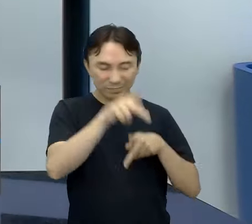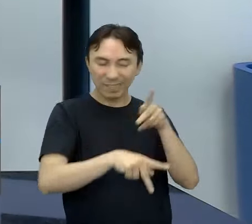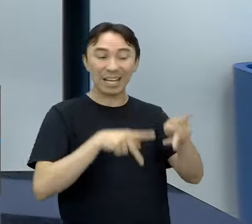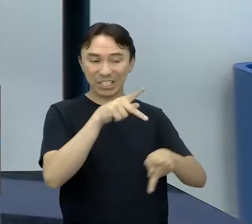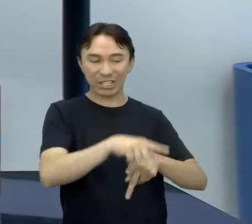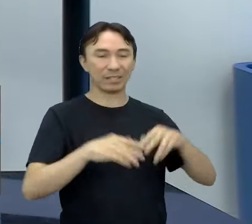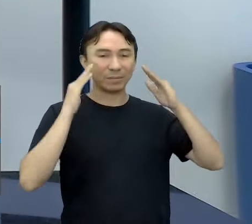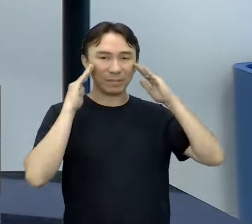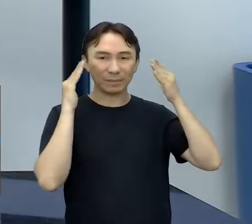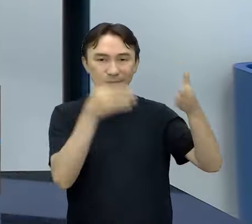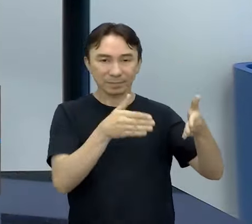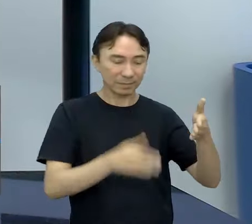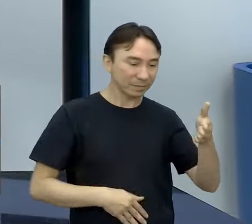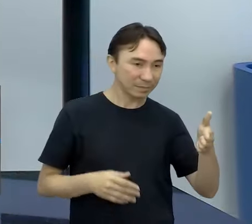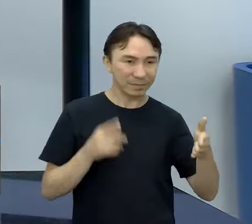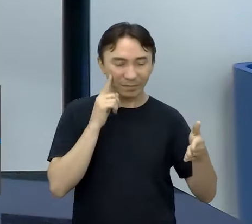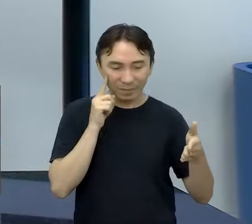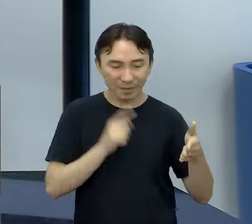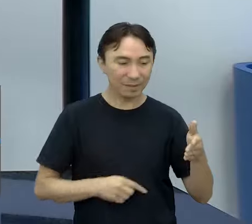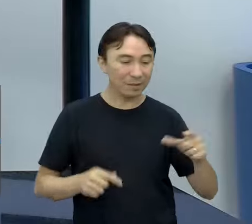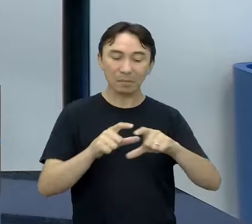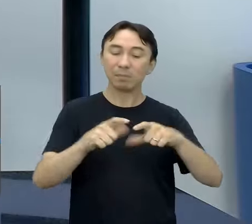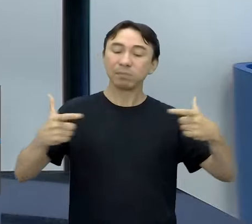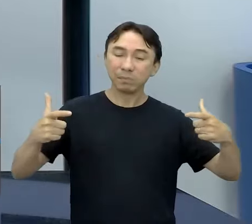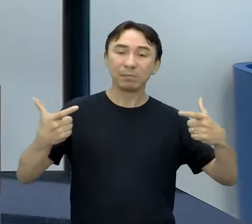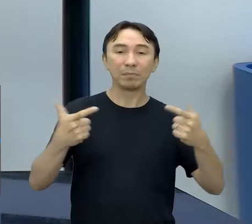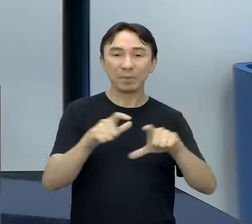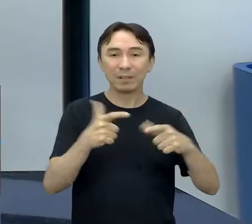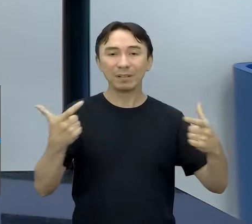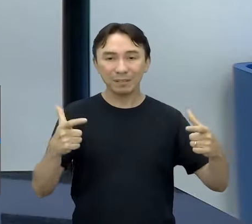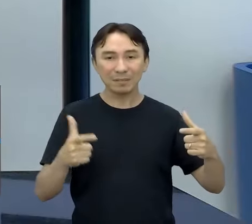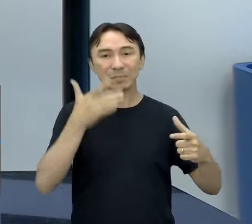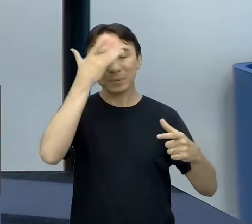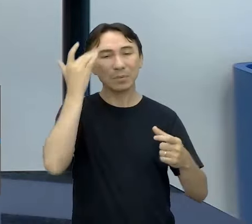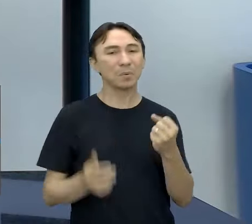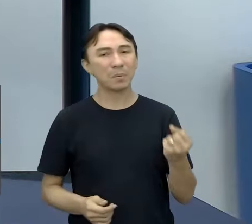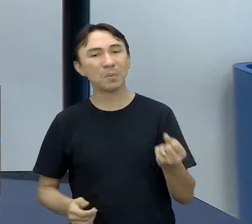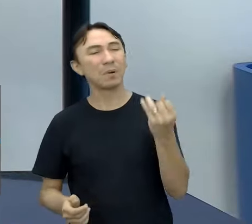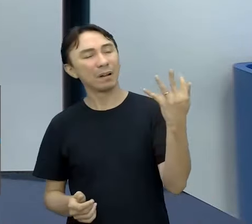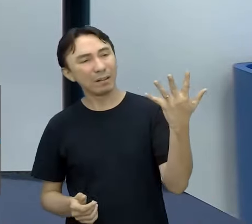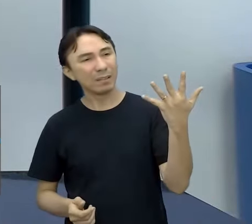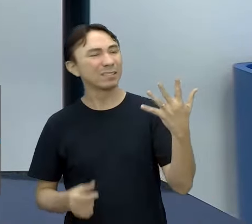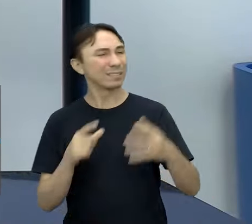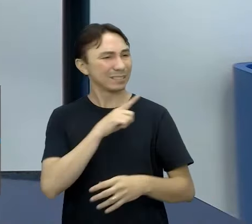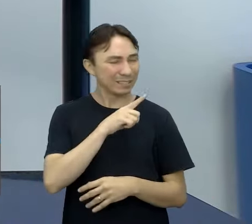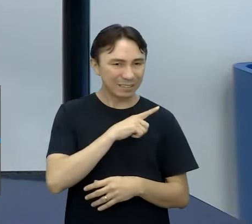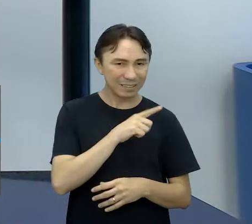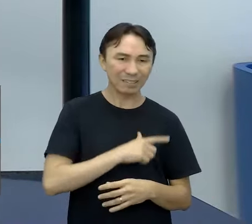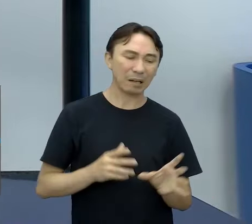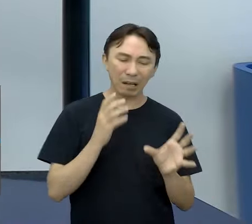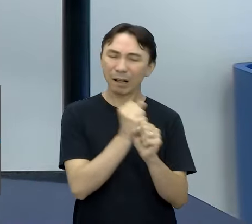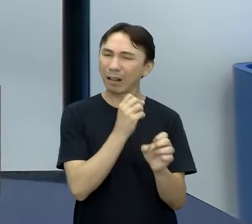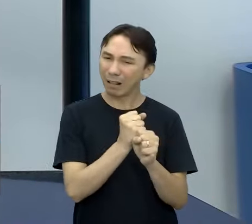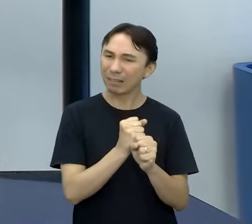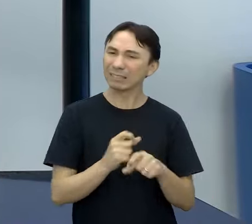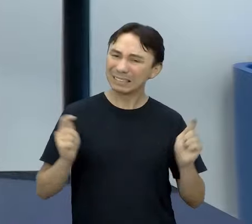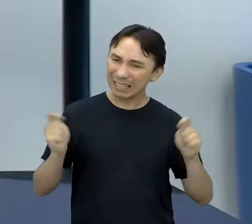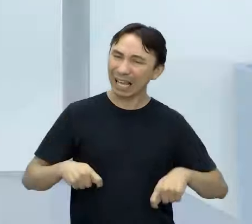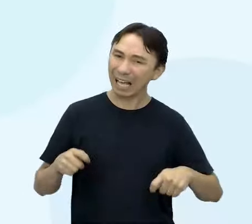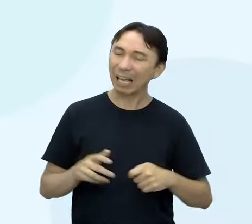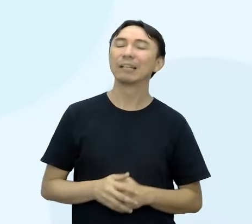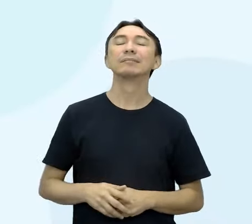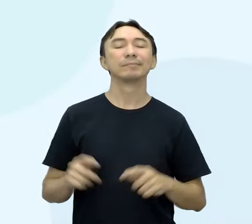pra poder fazer um cálculo de quantas pessoas vão ter que ter na minha amostra. Ai, tem esse cálculo? Tem. Então, como que faz pra determinar a quantidade